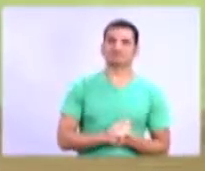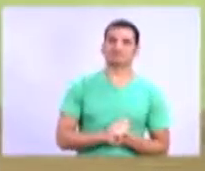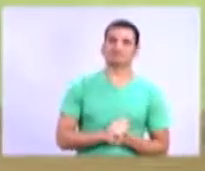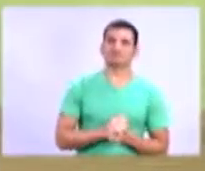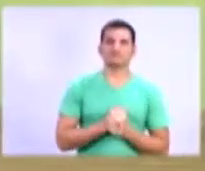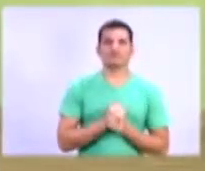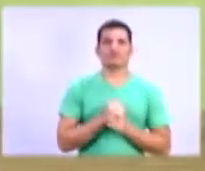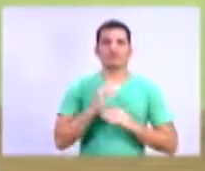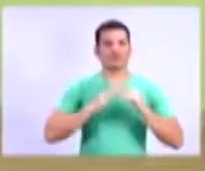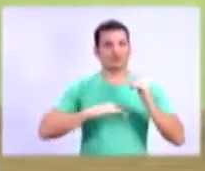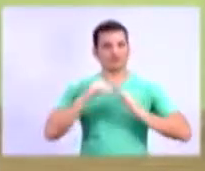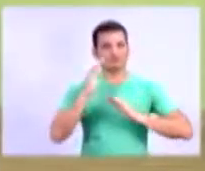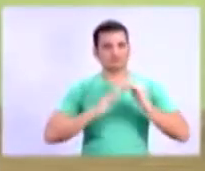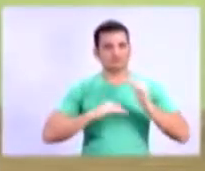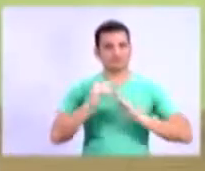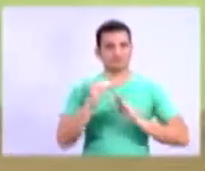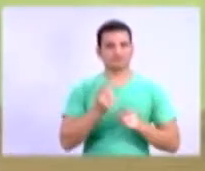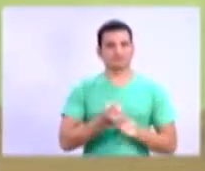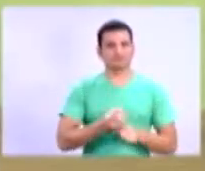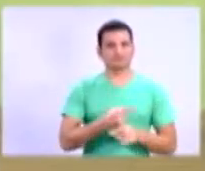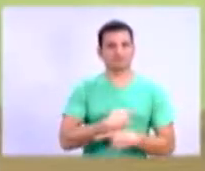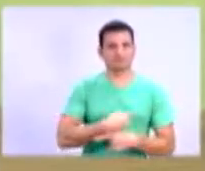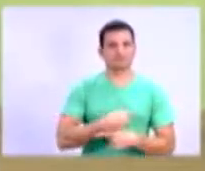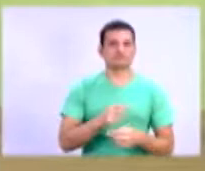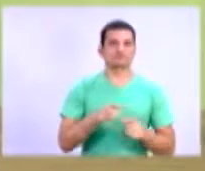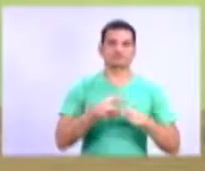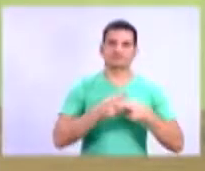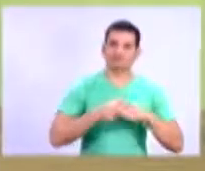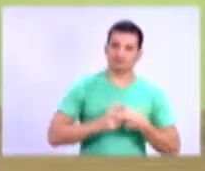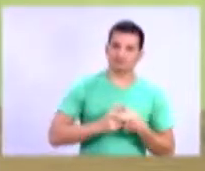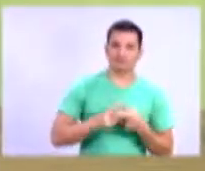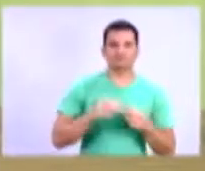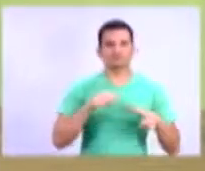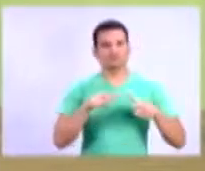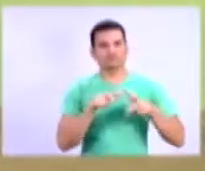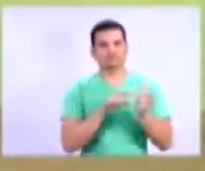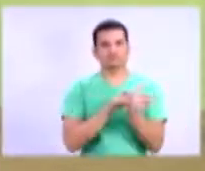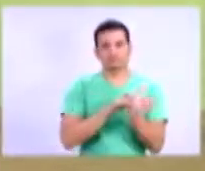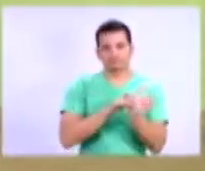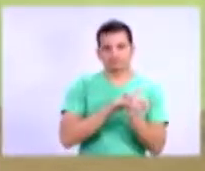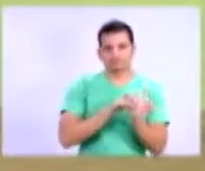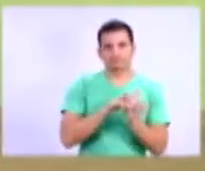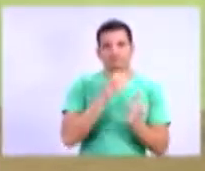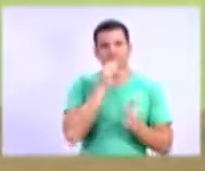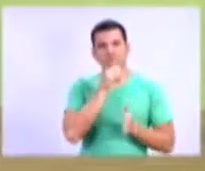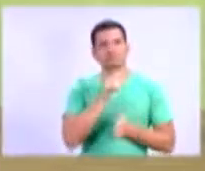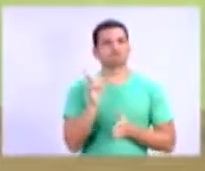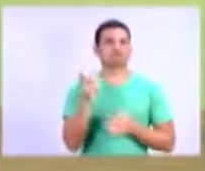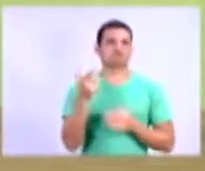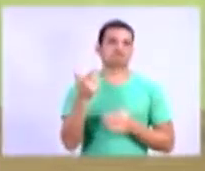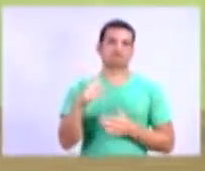um conserto ou trabalho, fingir o reparo, quando na verdade não havia